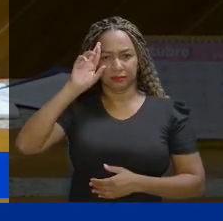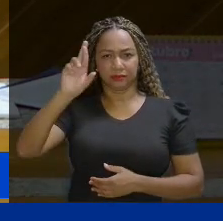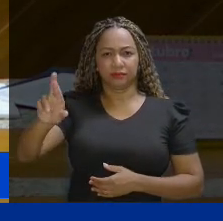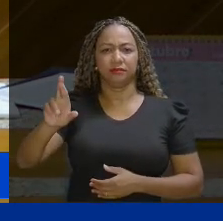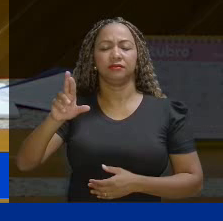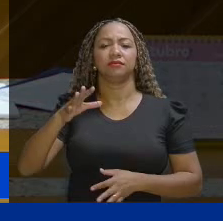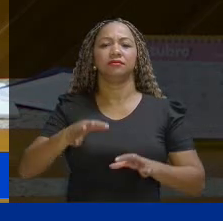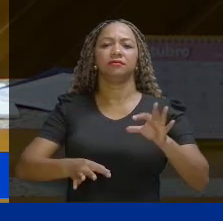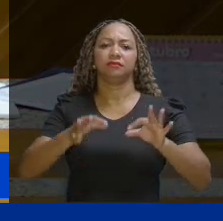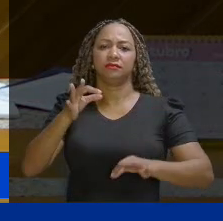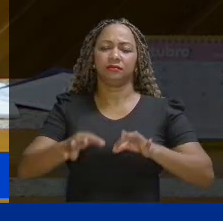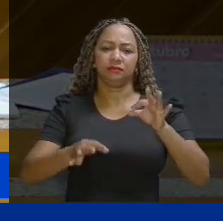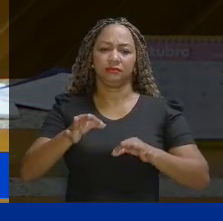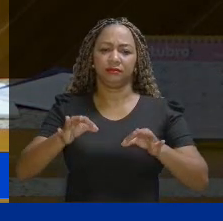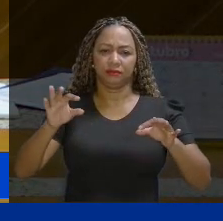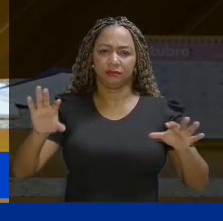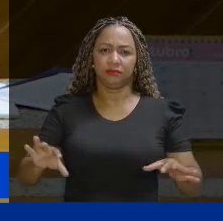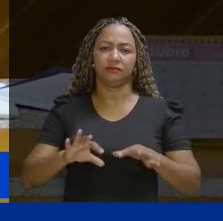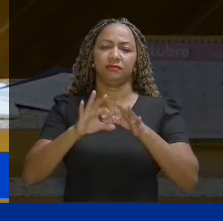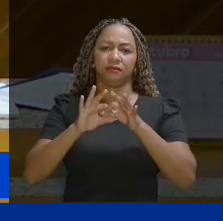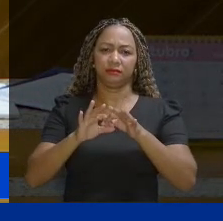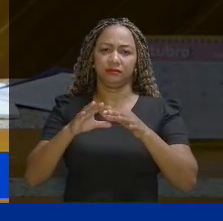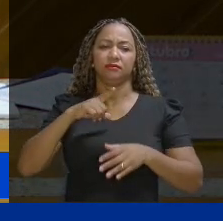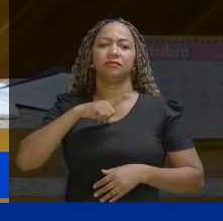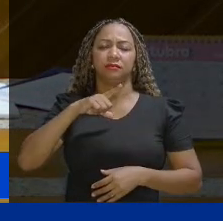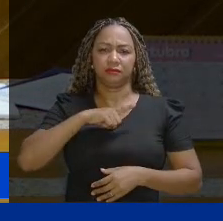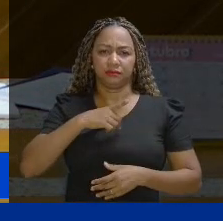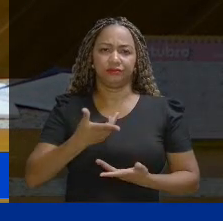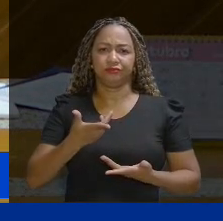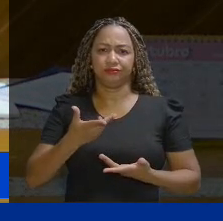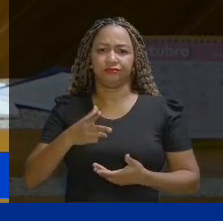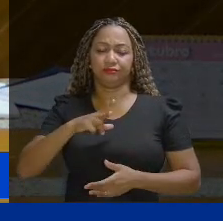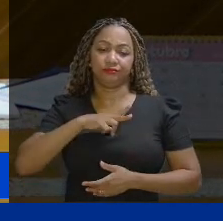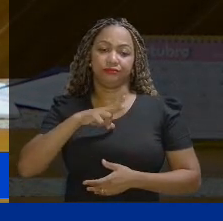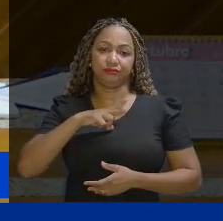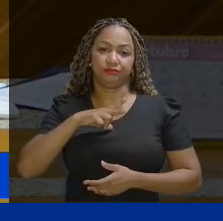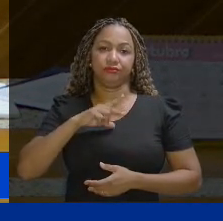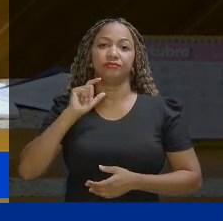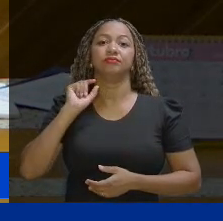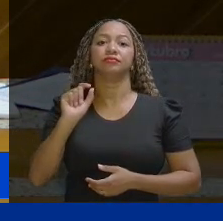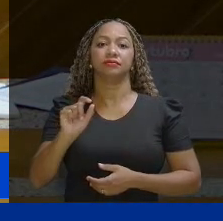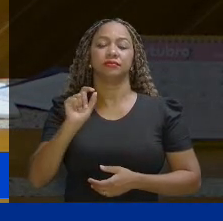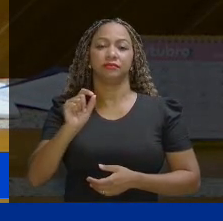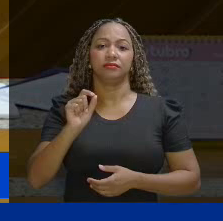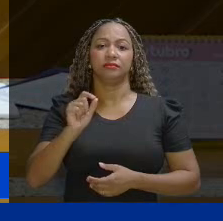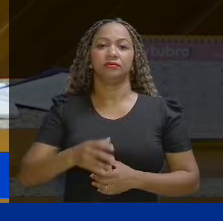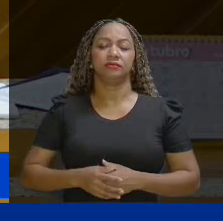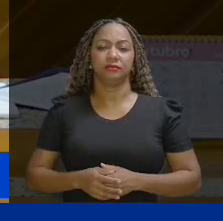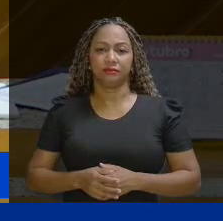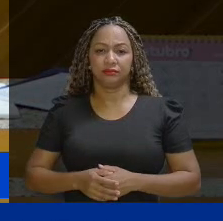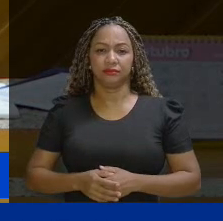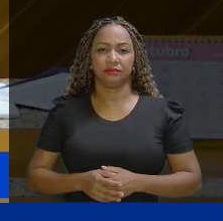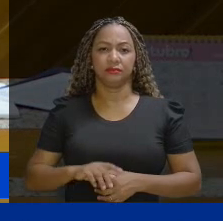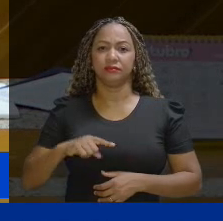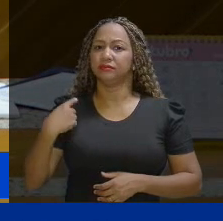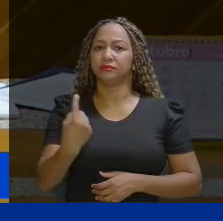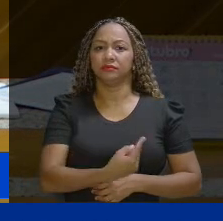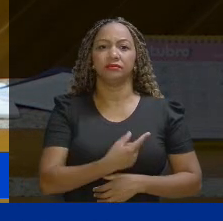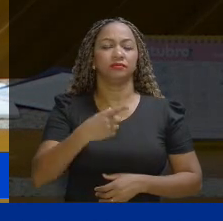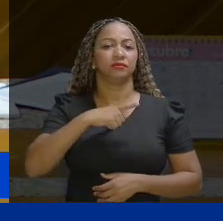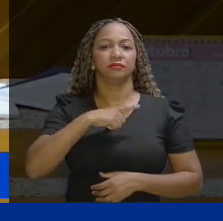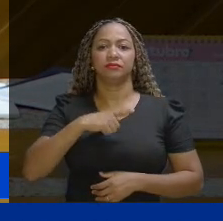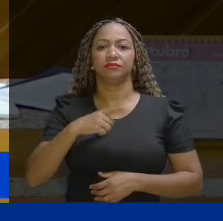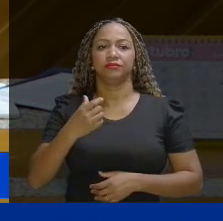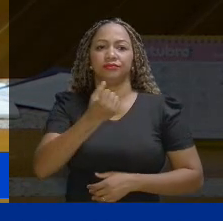Excelências, tem um julgamento conjunto e há uma particularidade aqui, é que nós não temos o